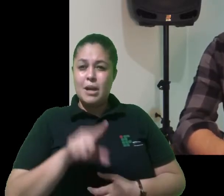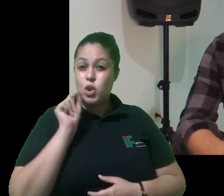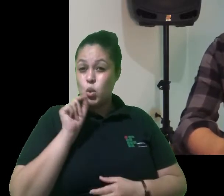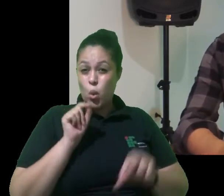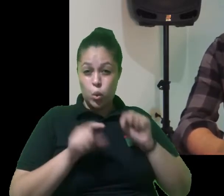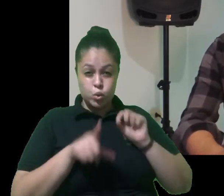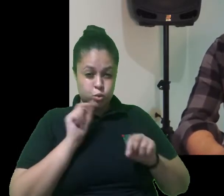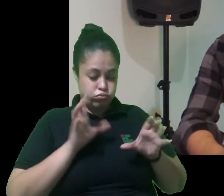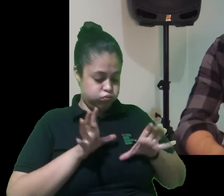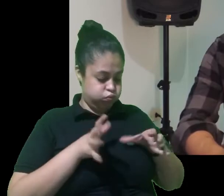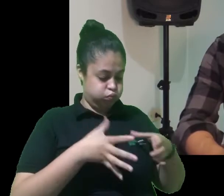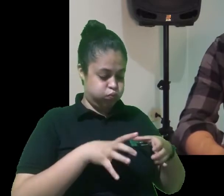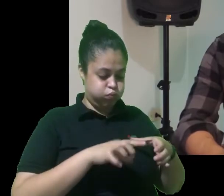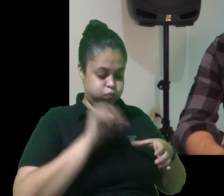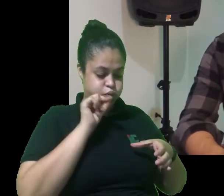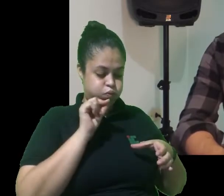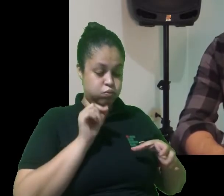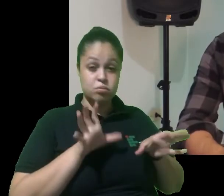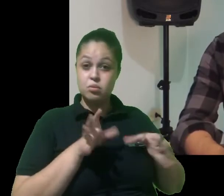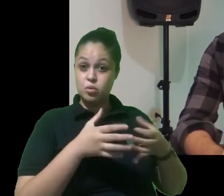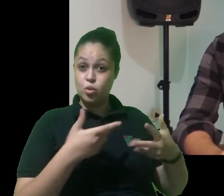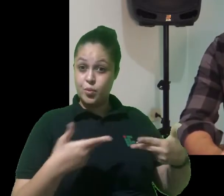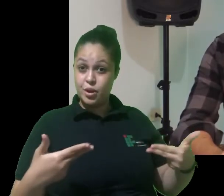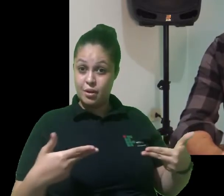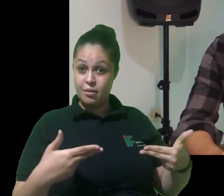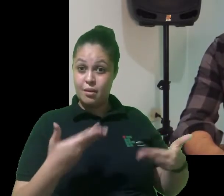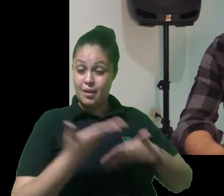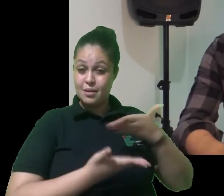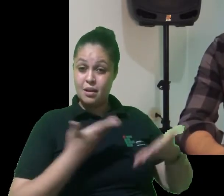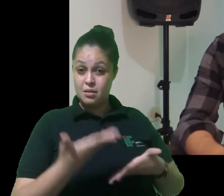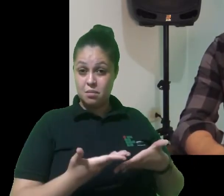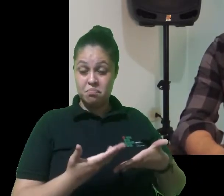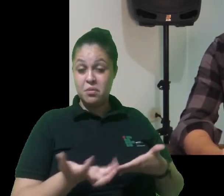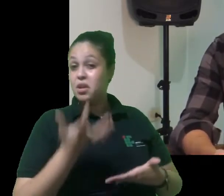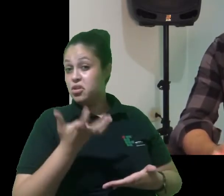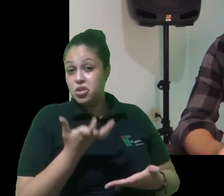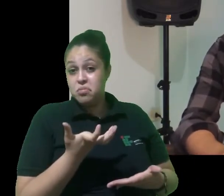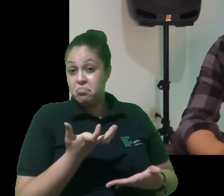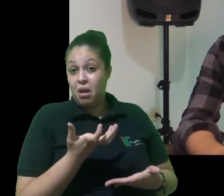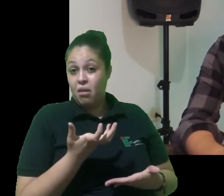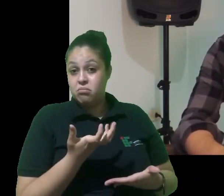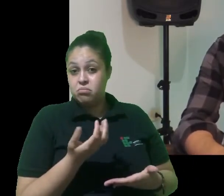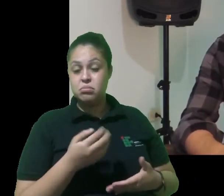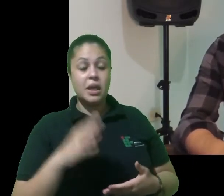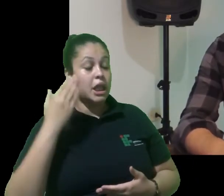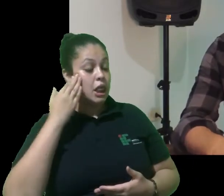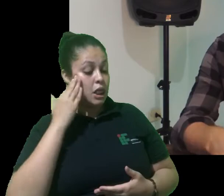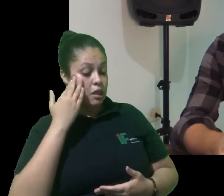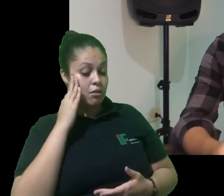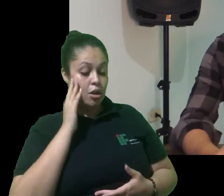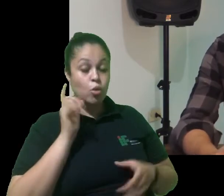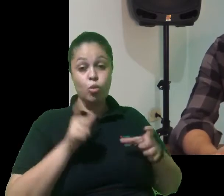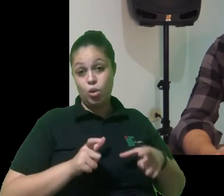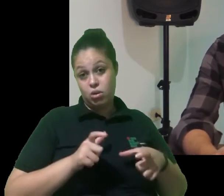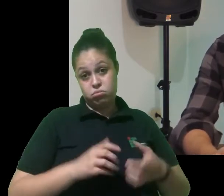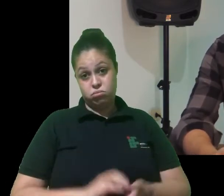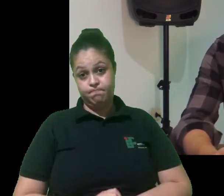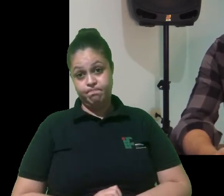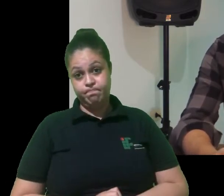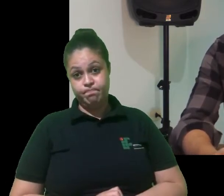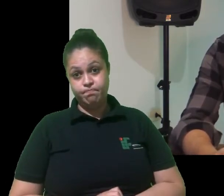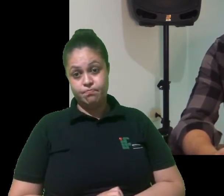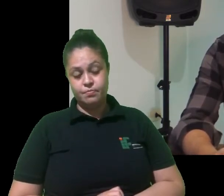certa seleção dos objetos ou das relações que pretendemos compreender num